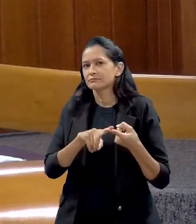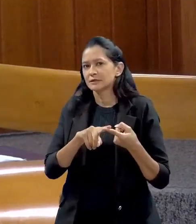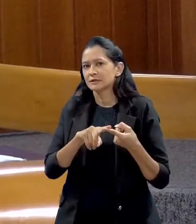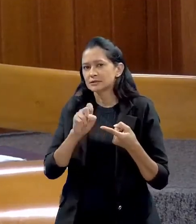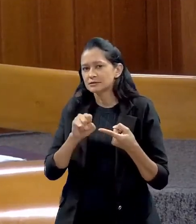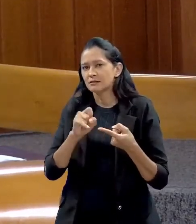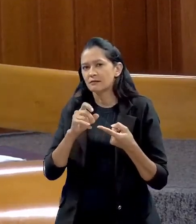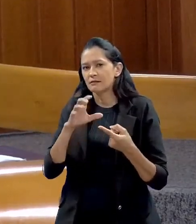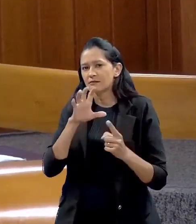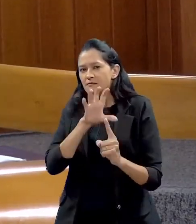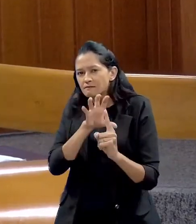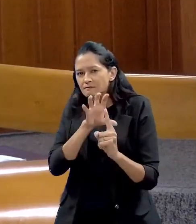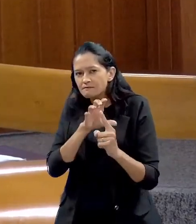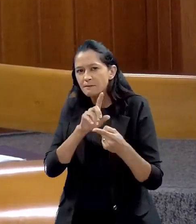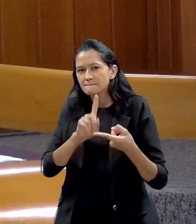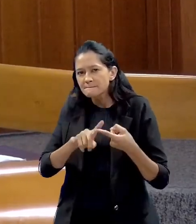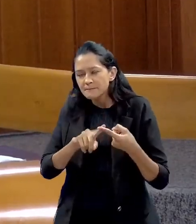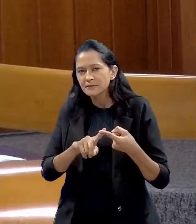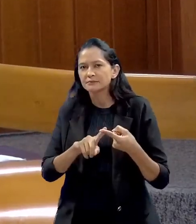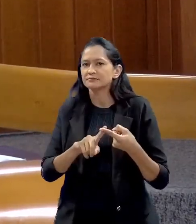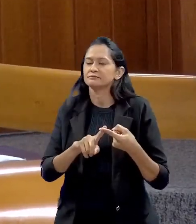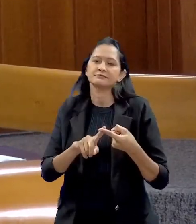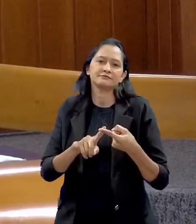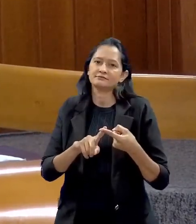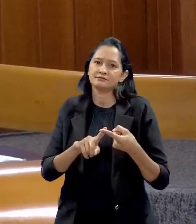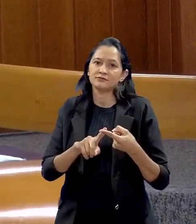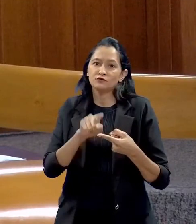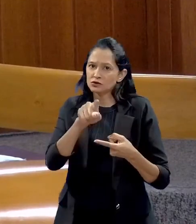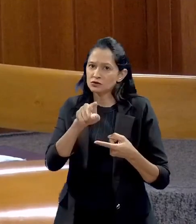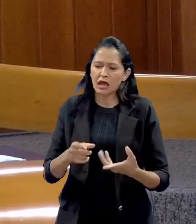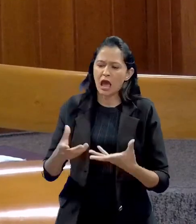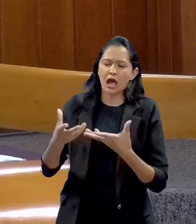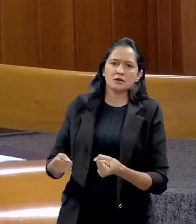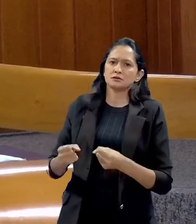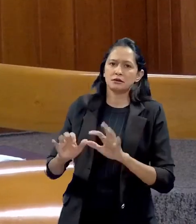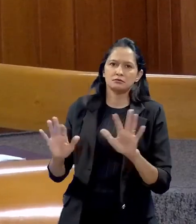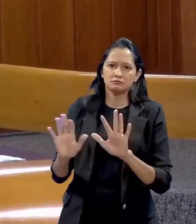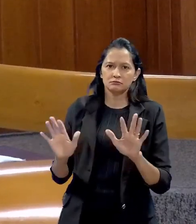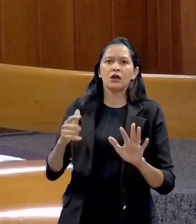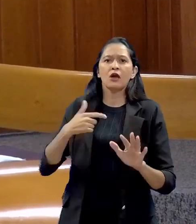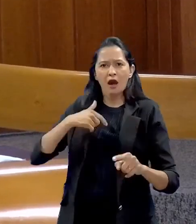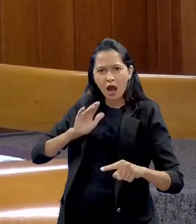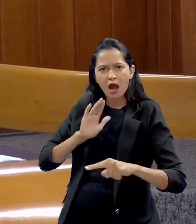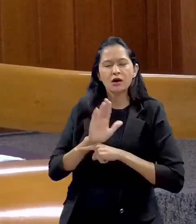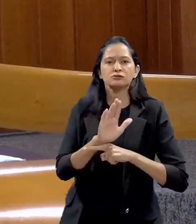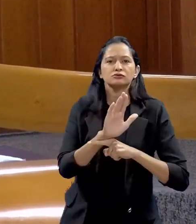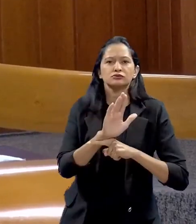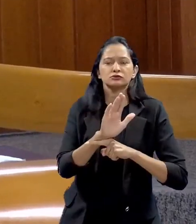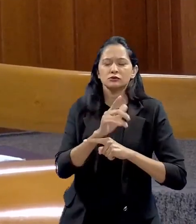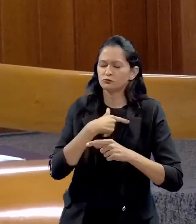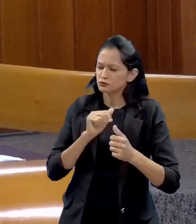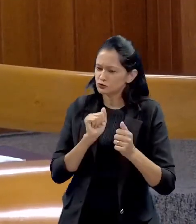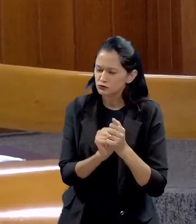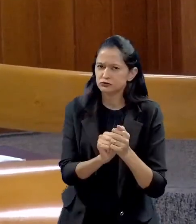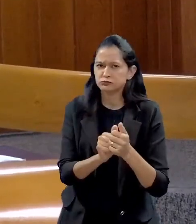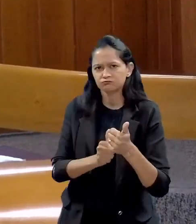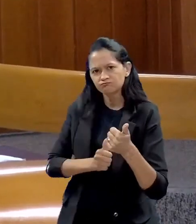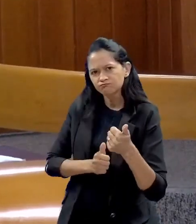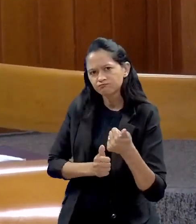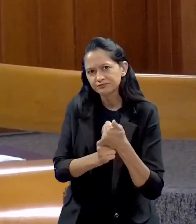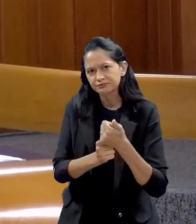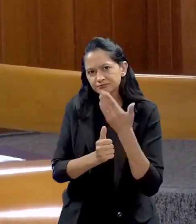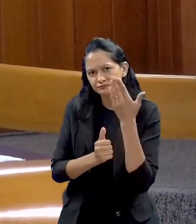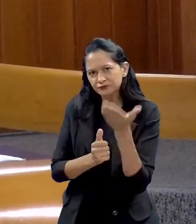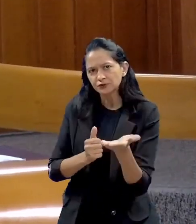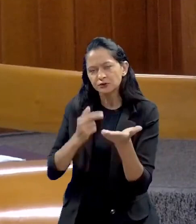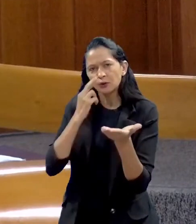cima, conta com o seu vereador Pedro Azulão Júnior. Conta. Eu quero estar do lado. Porque o senhor